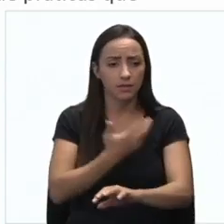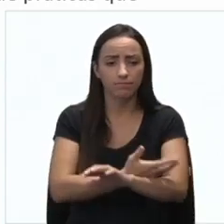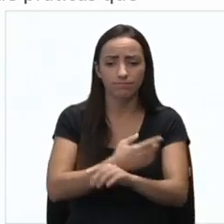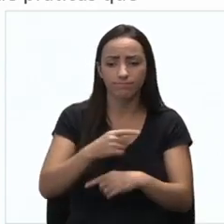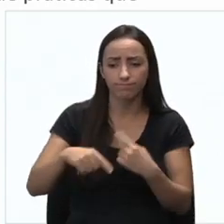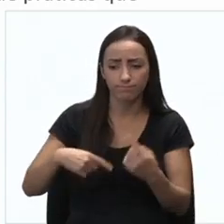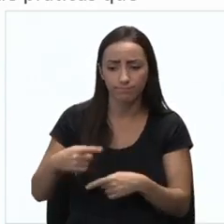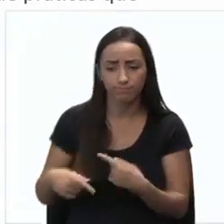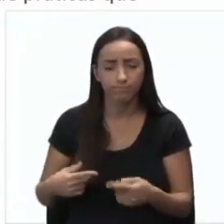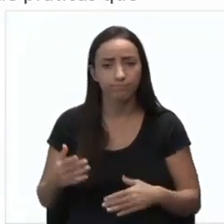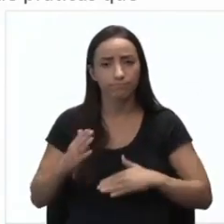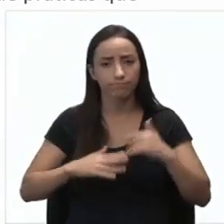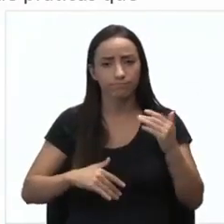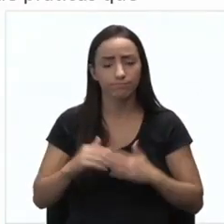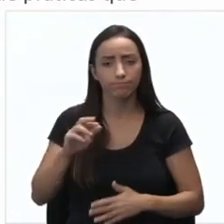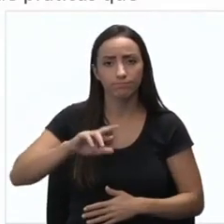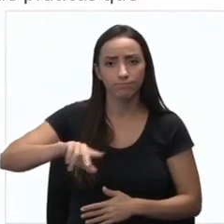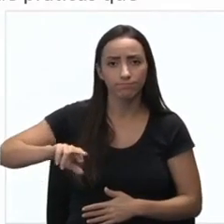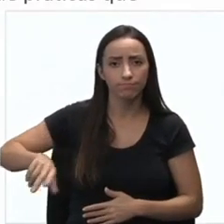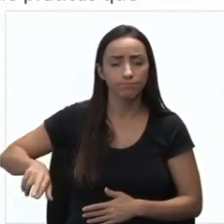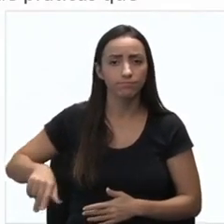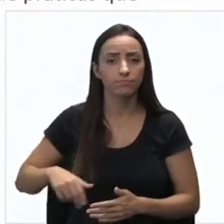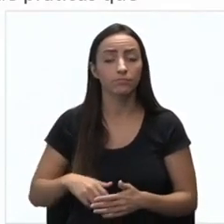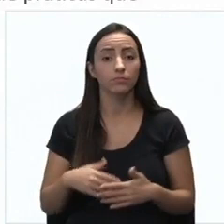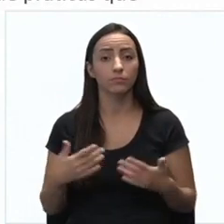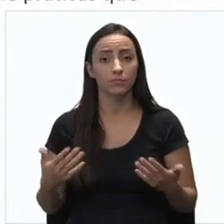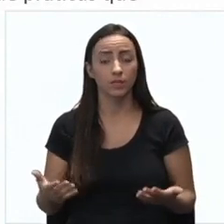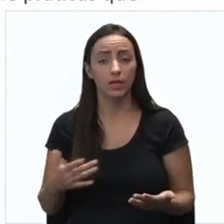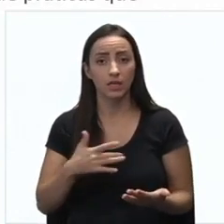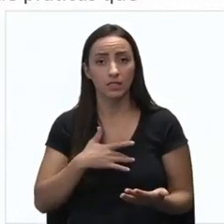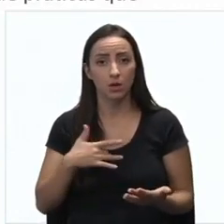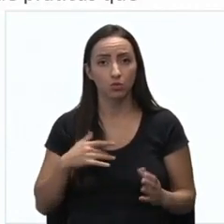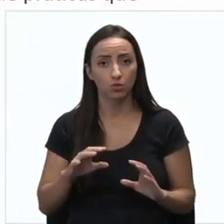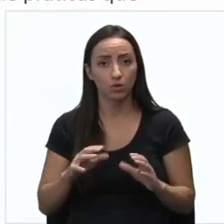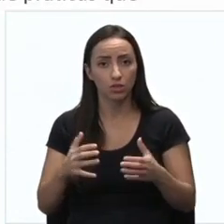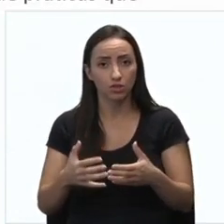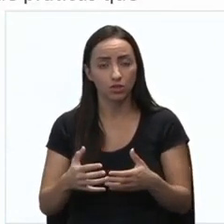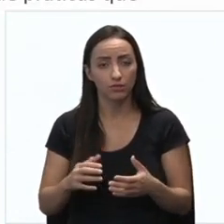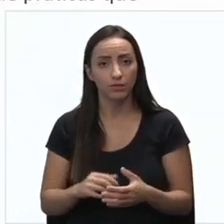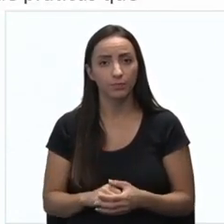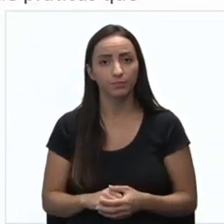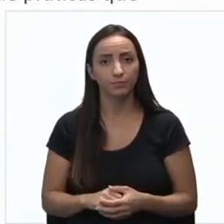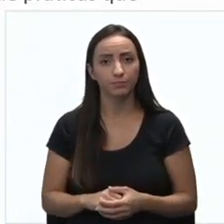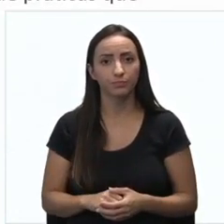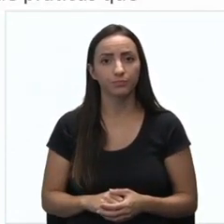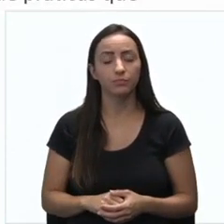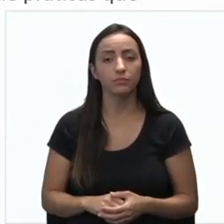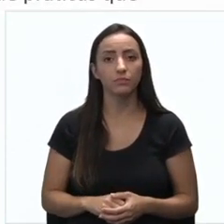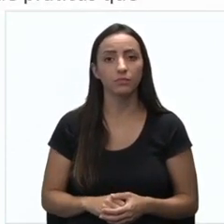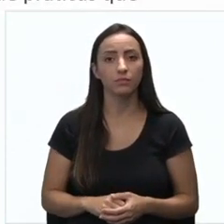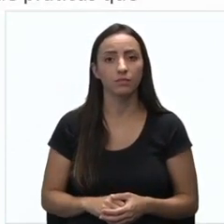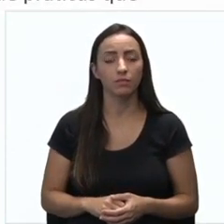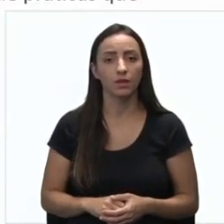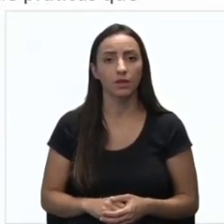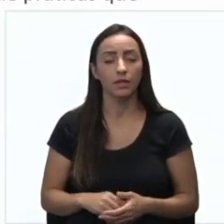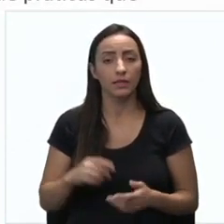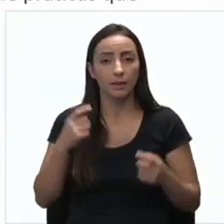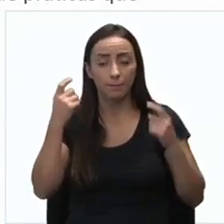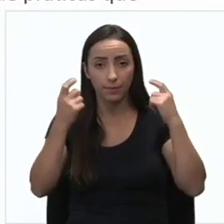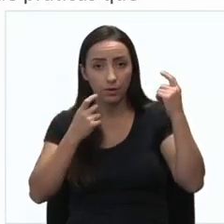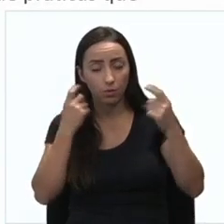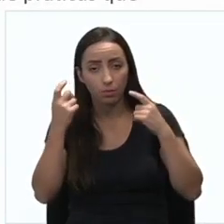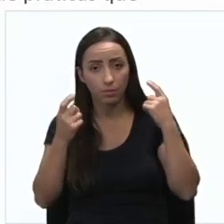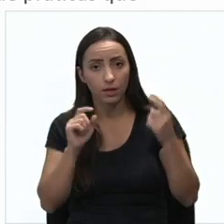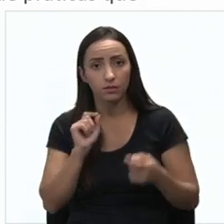na multiprofissionalização, tá? Então, a saúde coletiva, ela está,